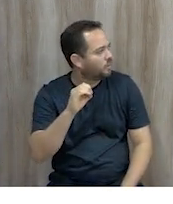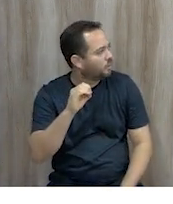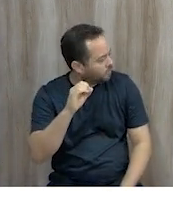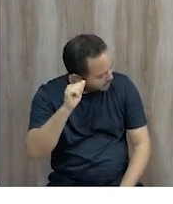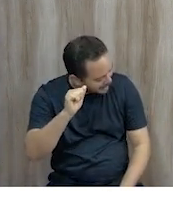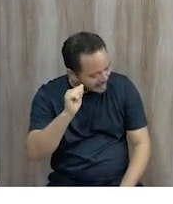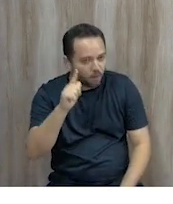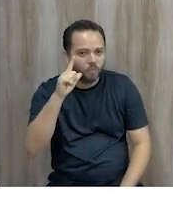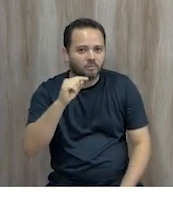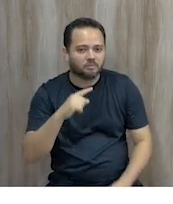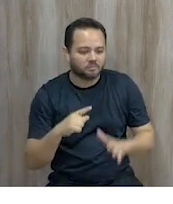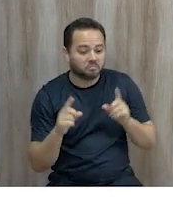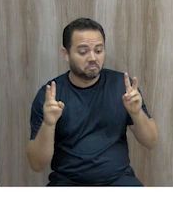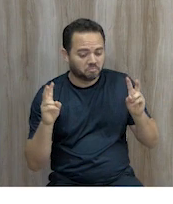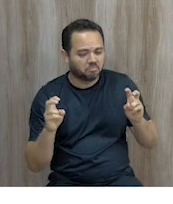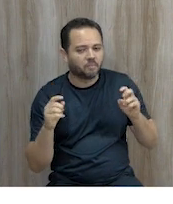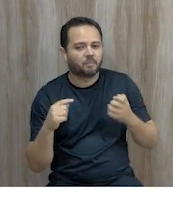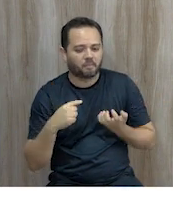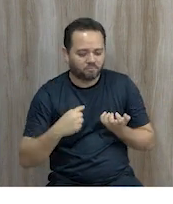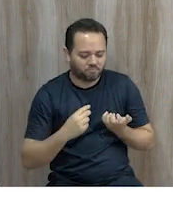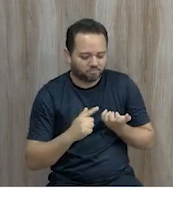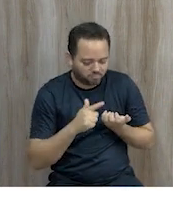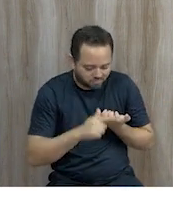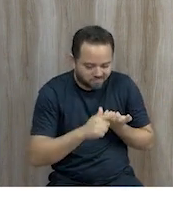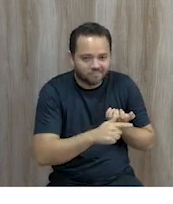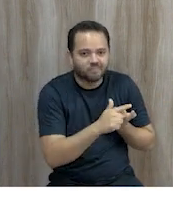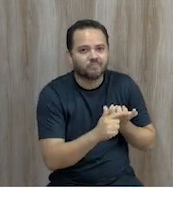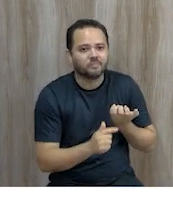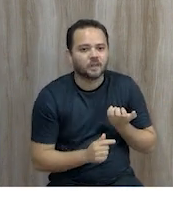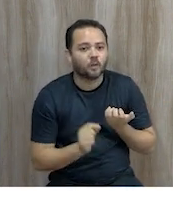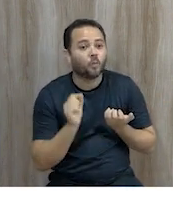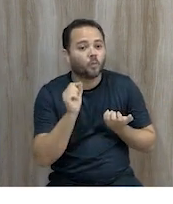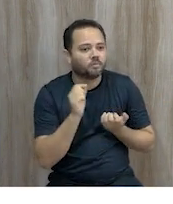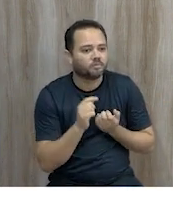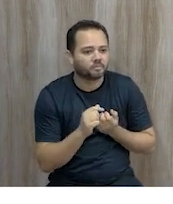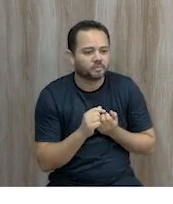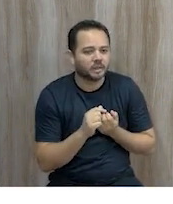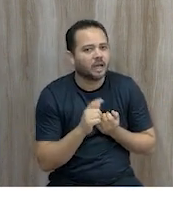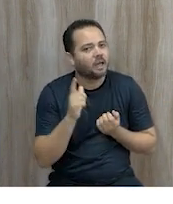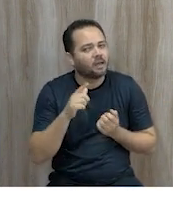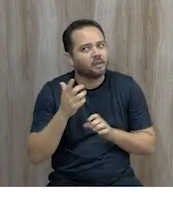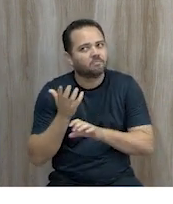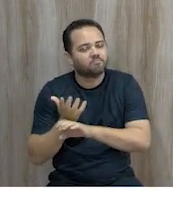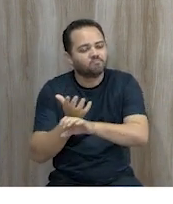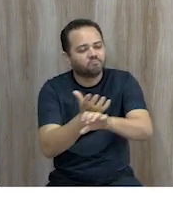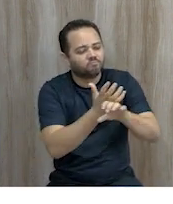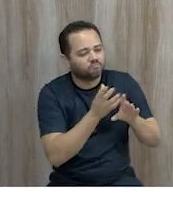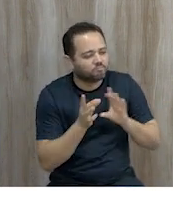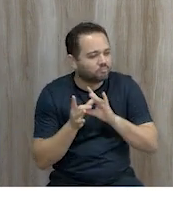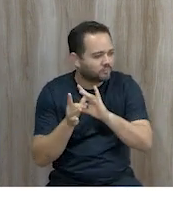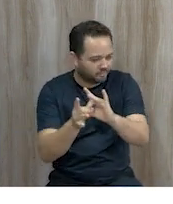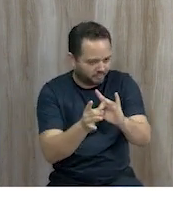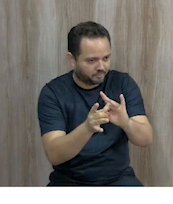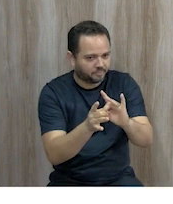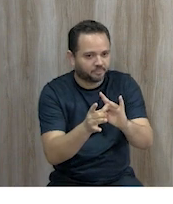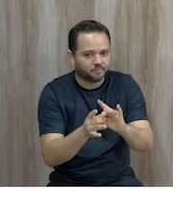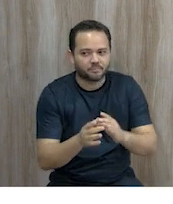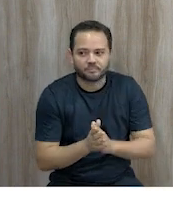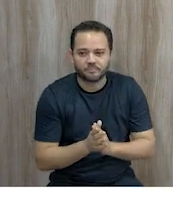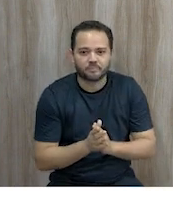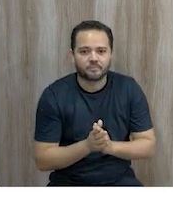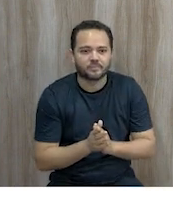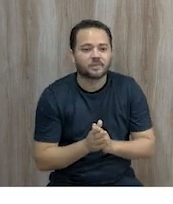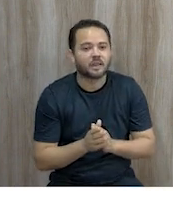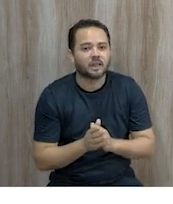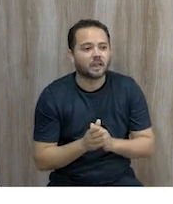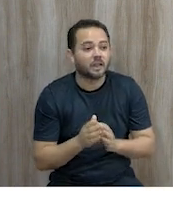Outro fator, né, que eu acho que deixou forte a plástica periodontal foi a interdisciplinaridade. Então, a relação entre a